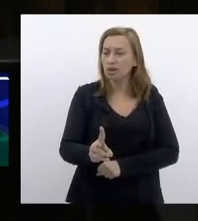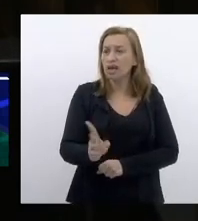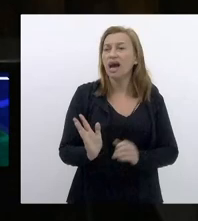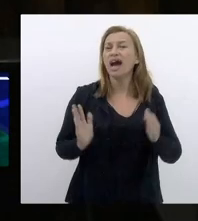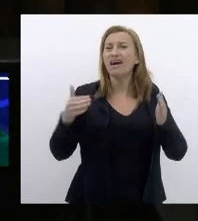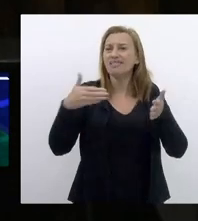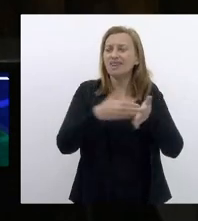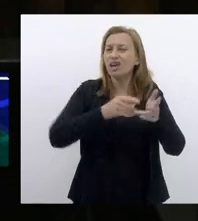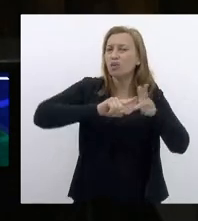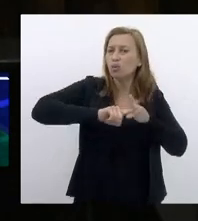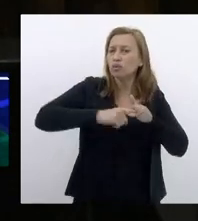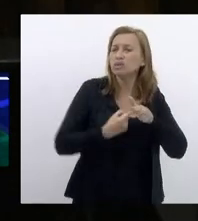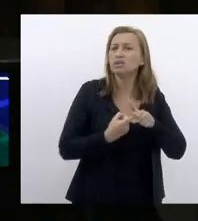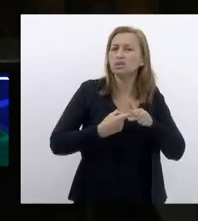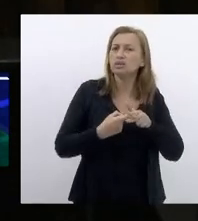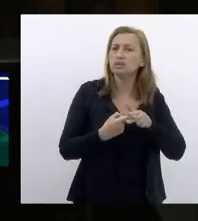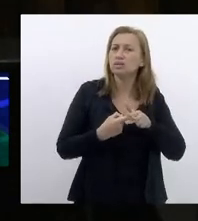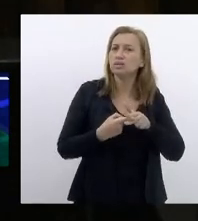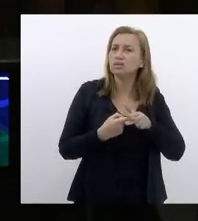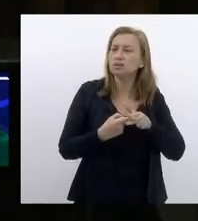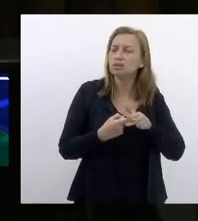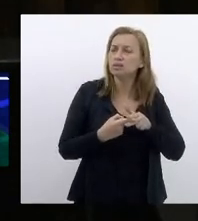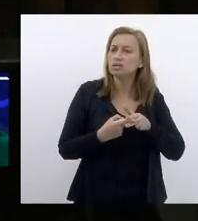a regulamentação